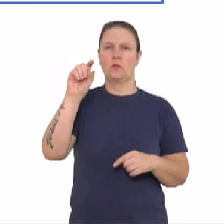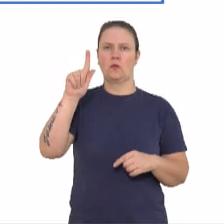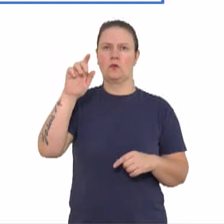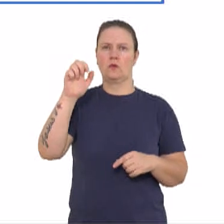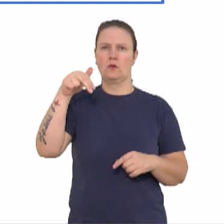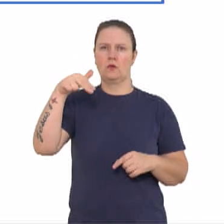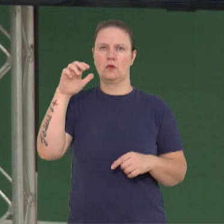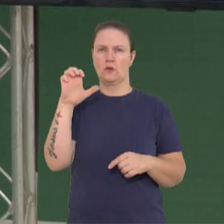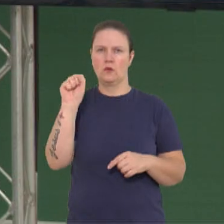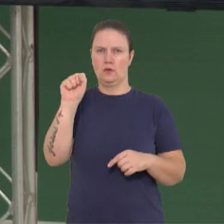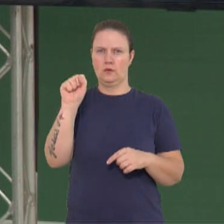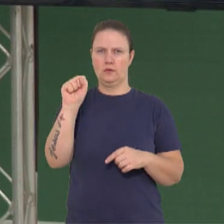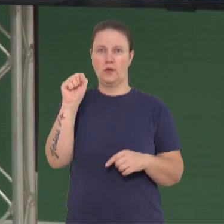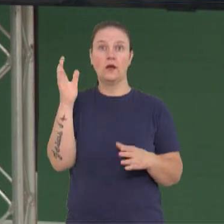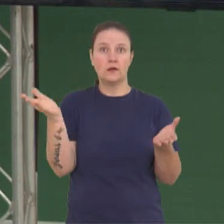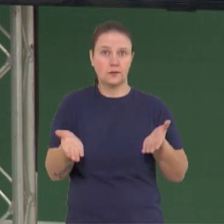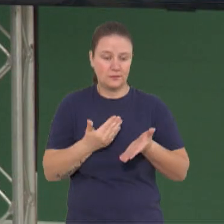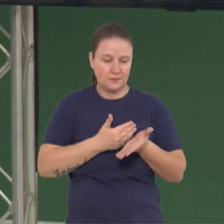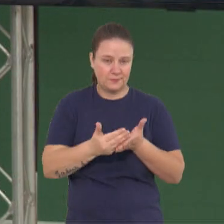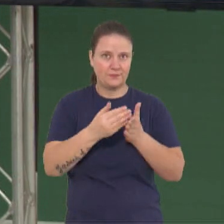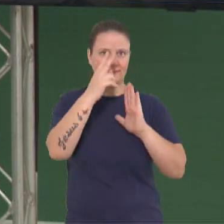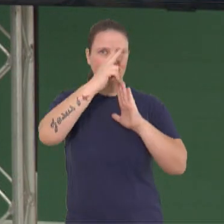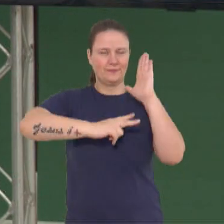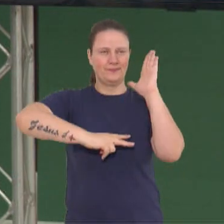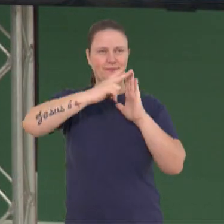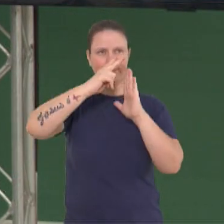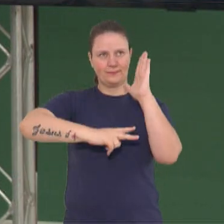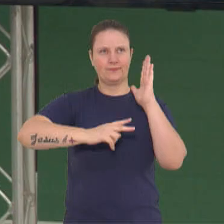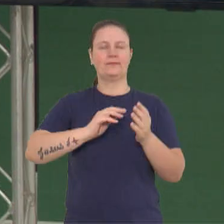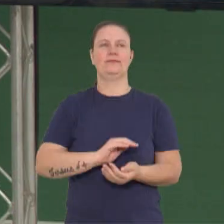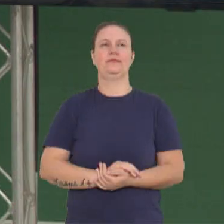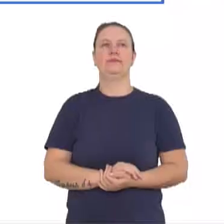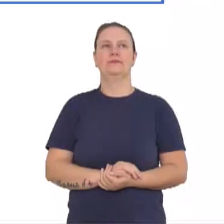Então, vamos à leitura da doxografia do Diógenes.